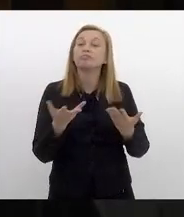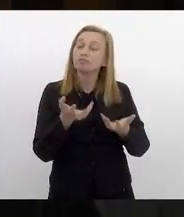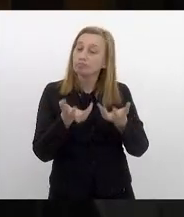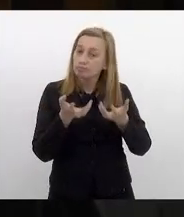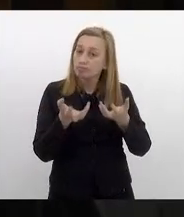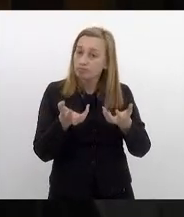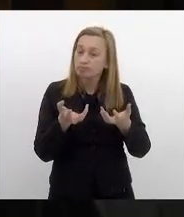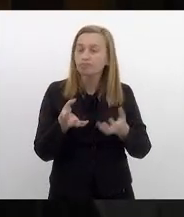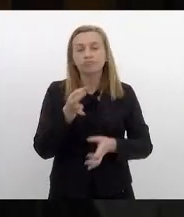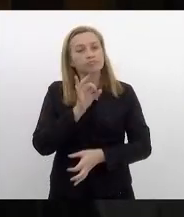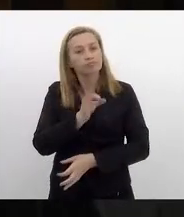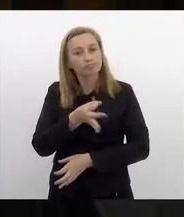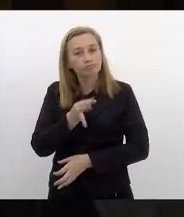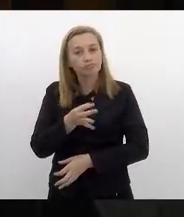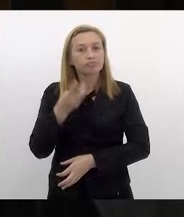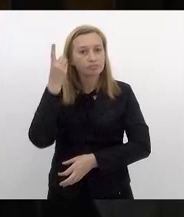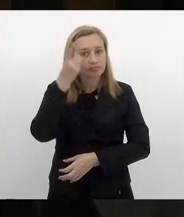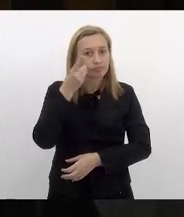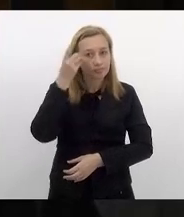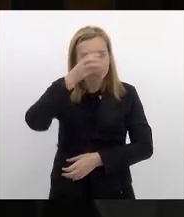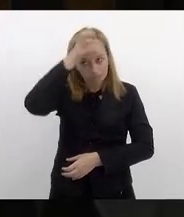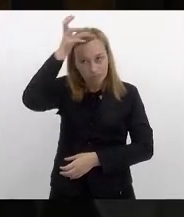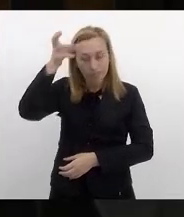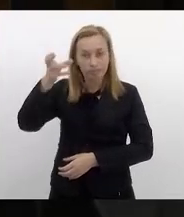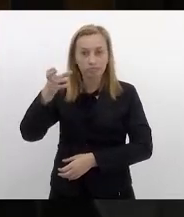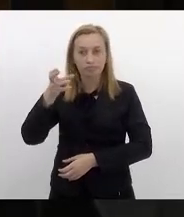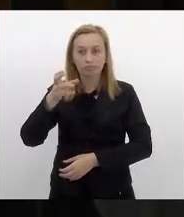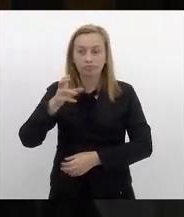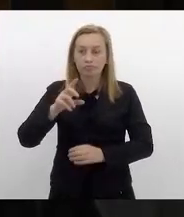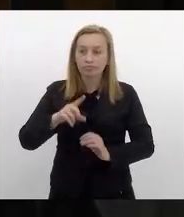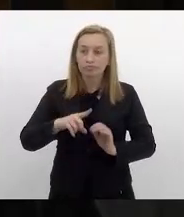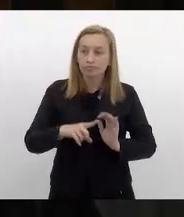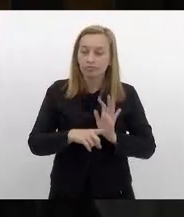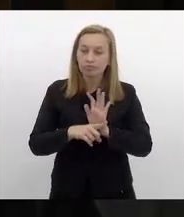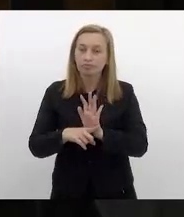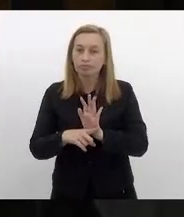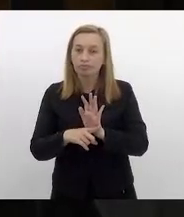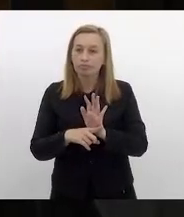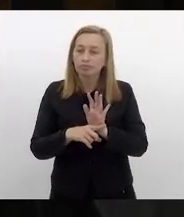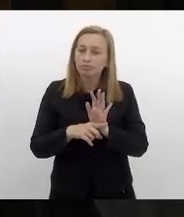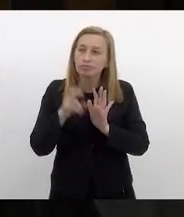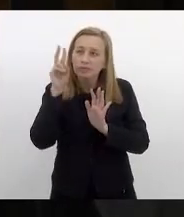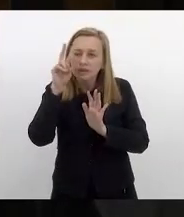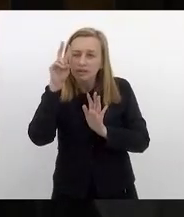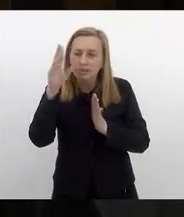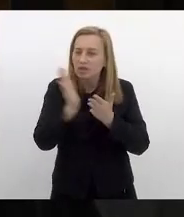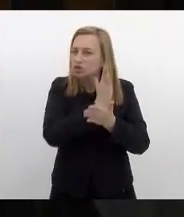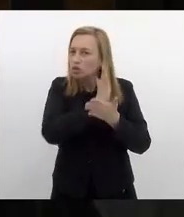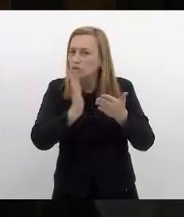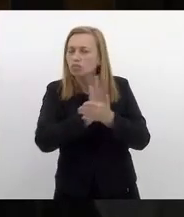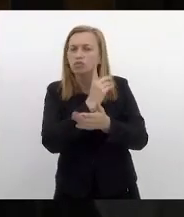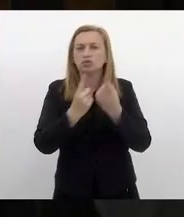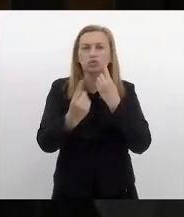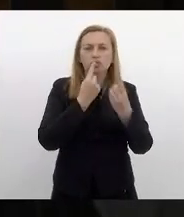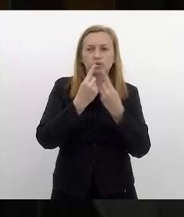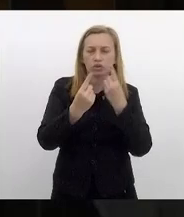queria, justamente, deputada Tiaju, recuperar alguns elementos da discussão que vem fazendo